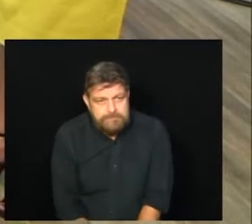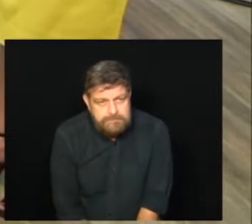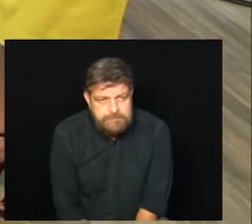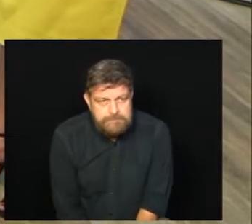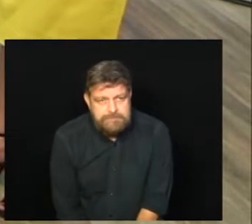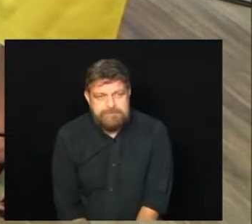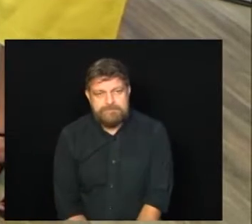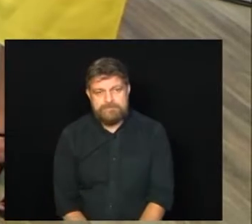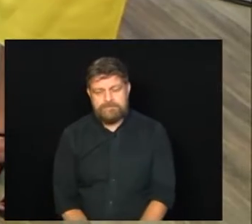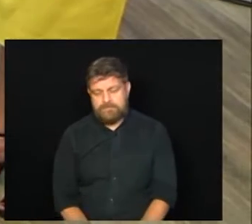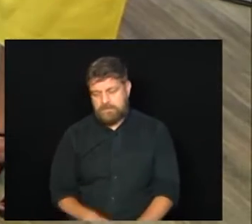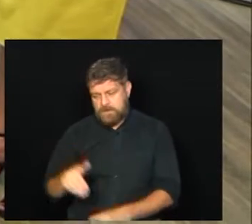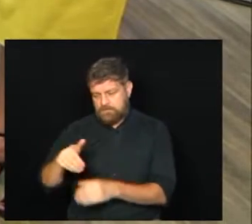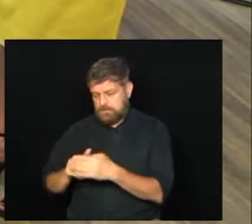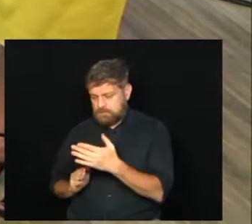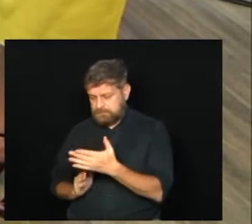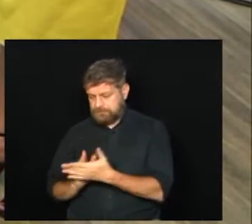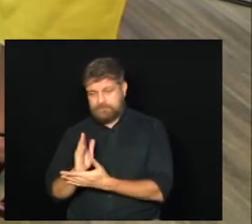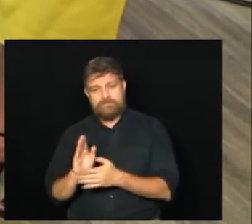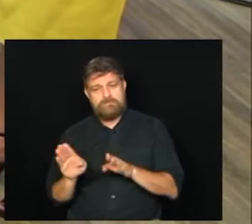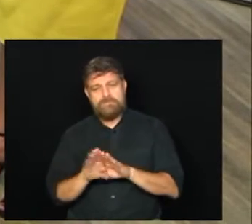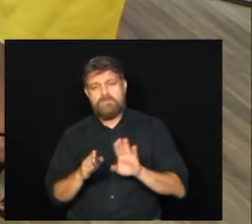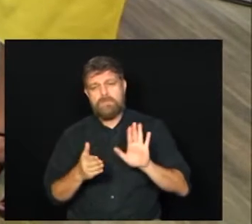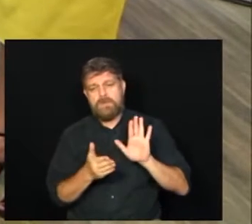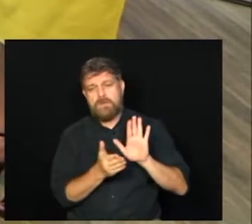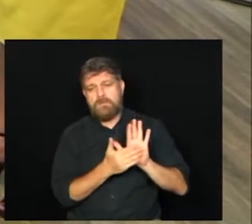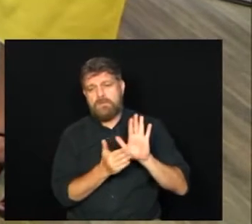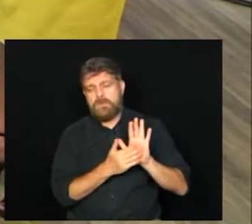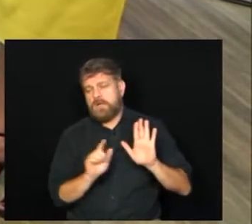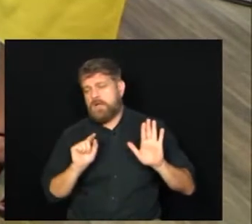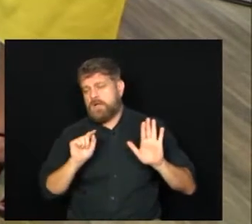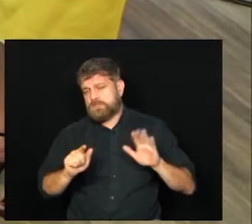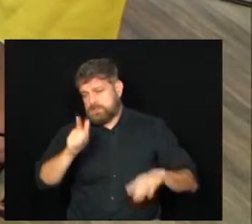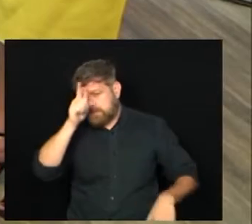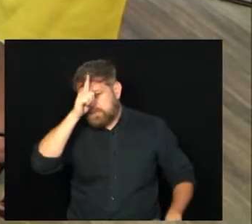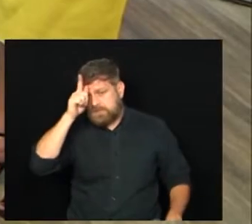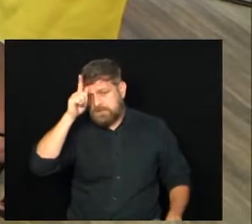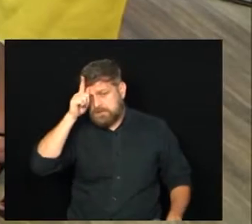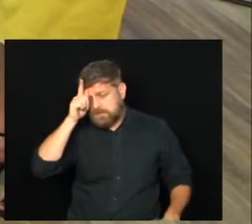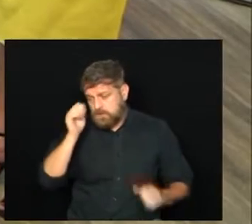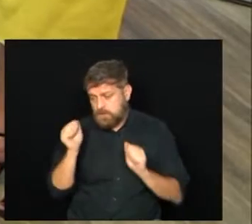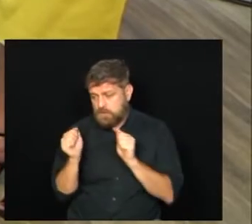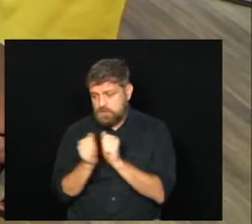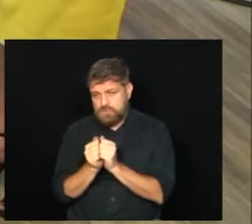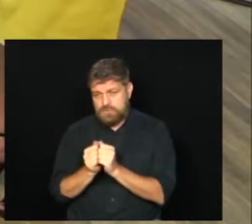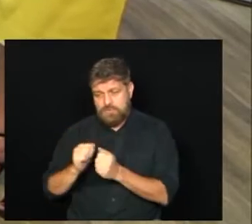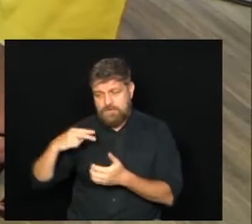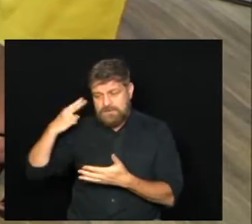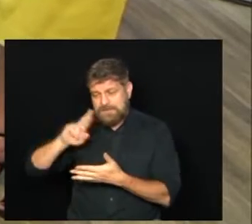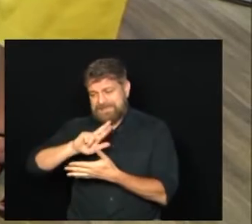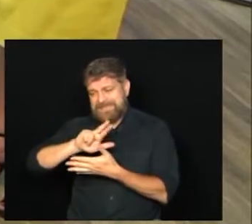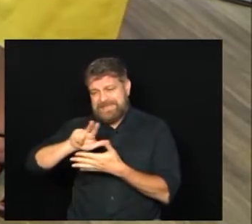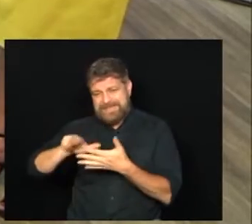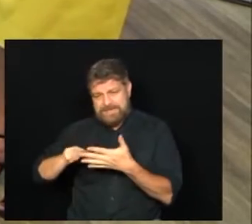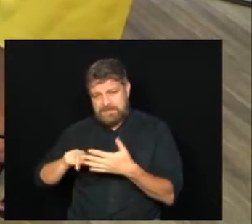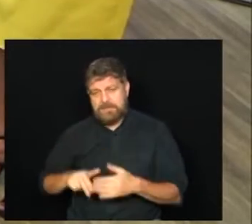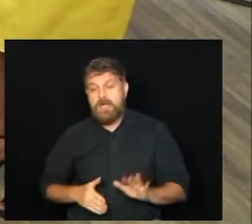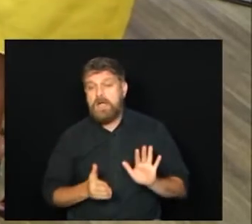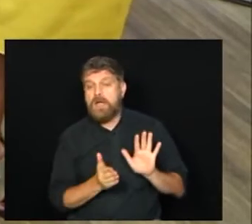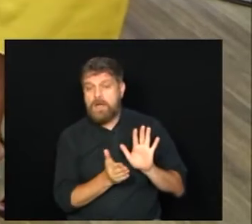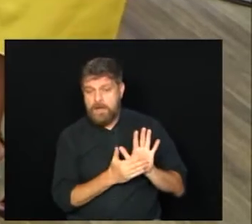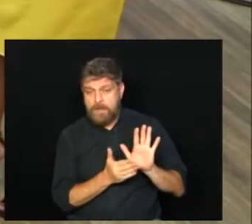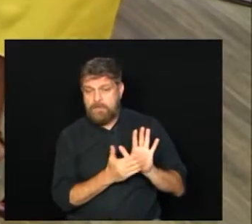Mina Abreu, e foi aprovado também uma proposta do vereador Gustavo Peta, junto com outros parlamentares, né? A